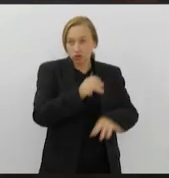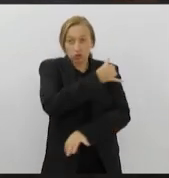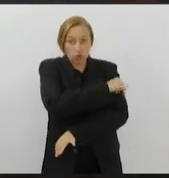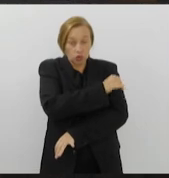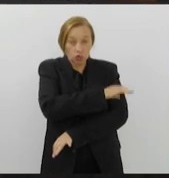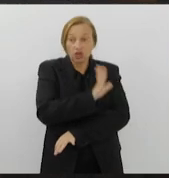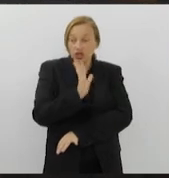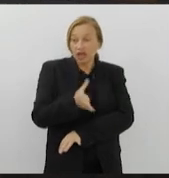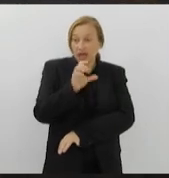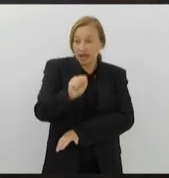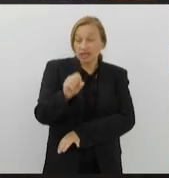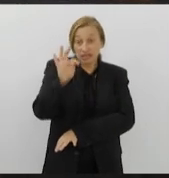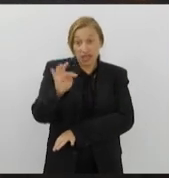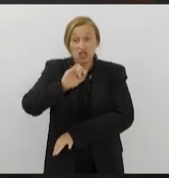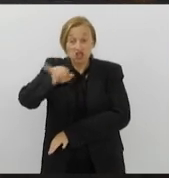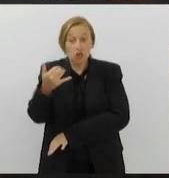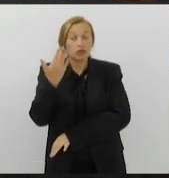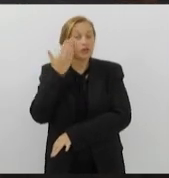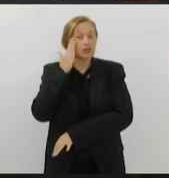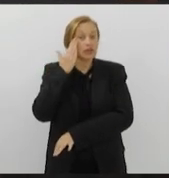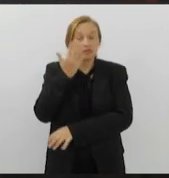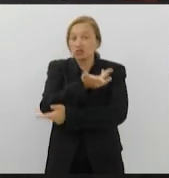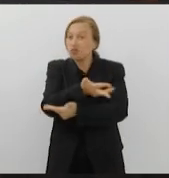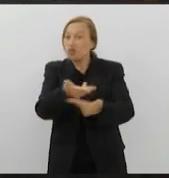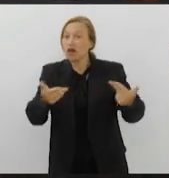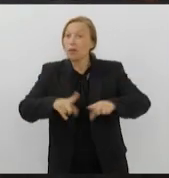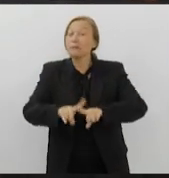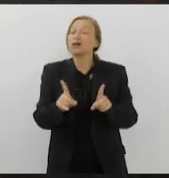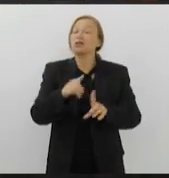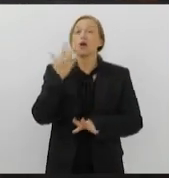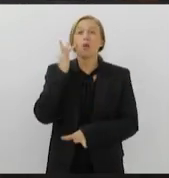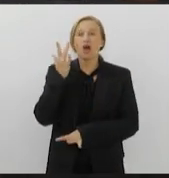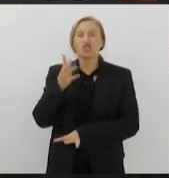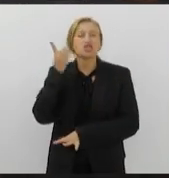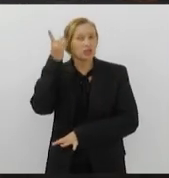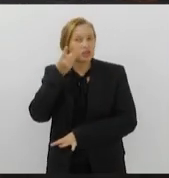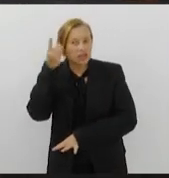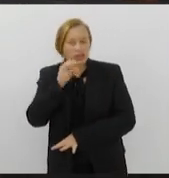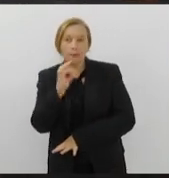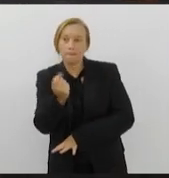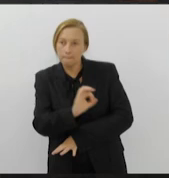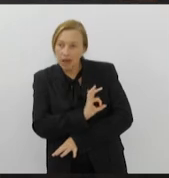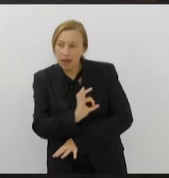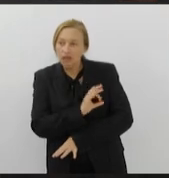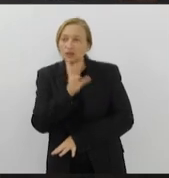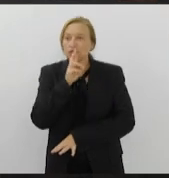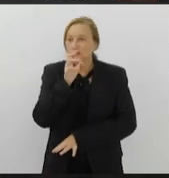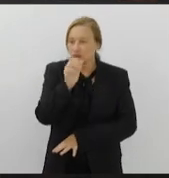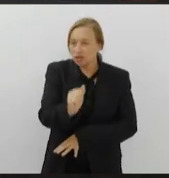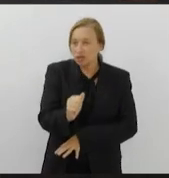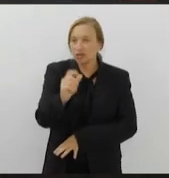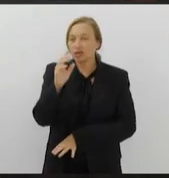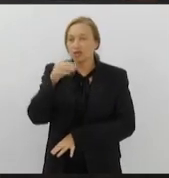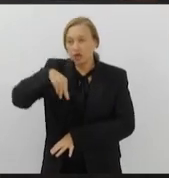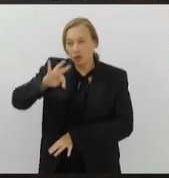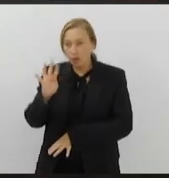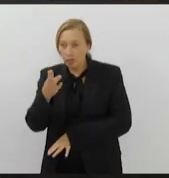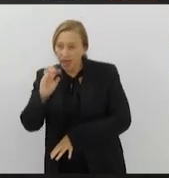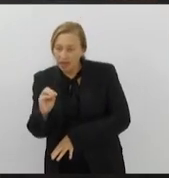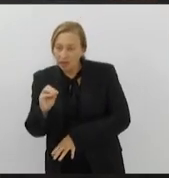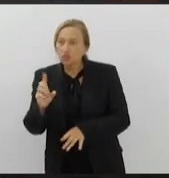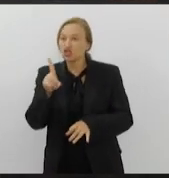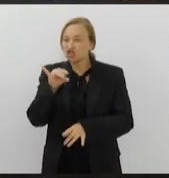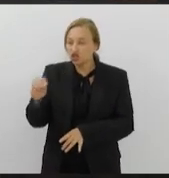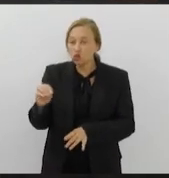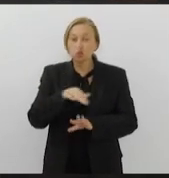estão no STJ, entendimentos diversos, mas eu acho, deputada Marta, deputada Murim, Gualberto, enfim, Dino, todos aqui da causa